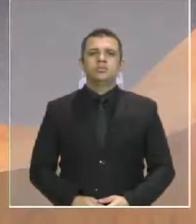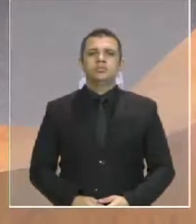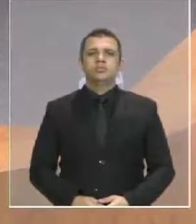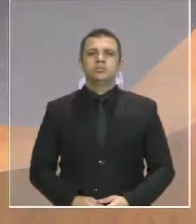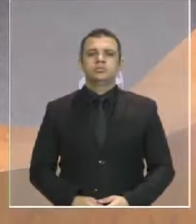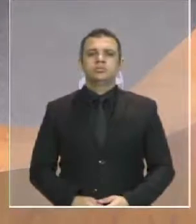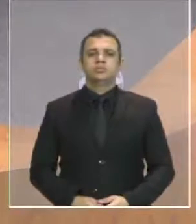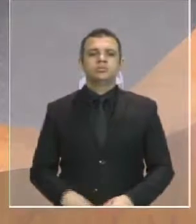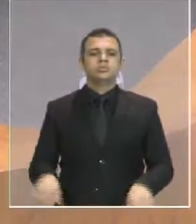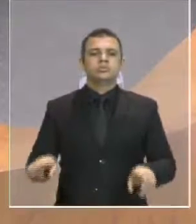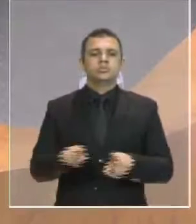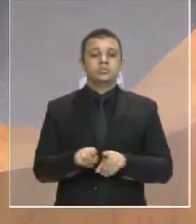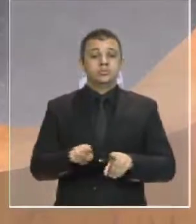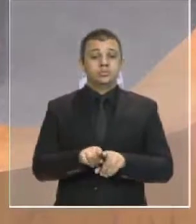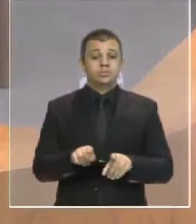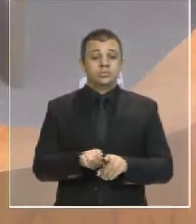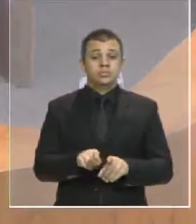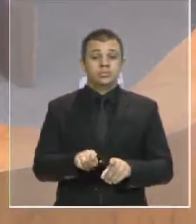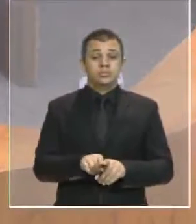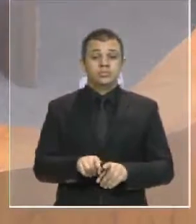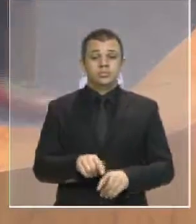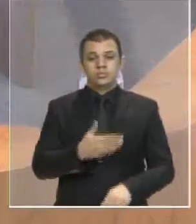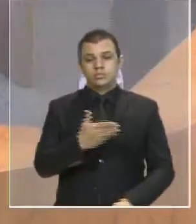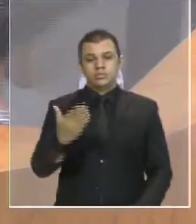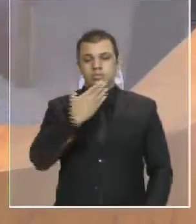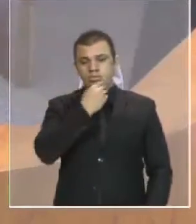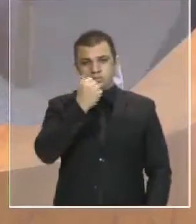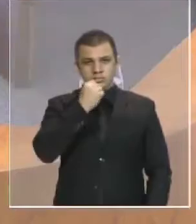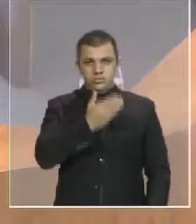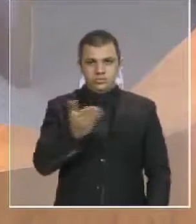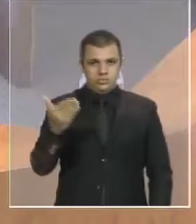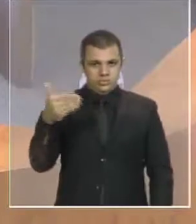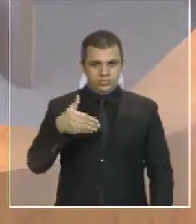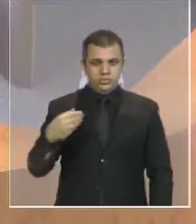E aqui, senhoras e senhores presentes,